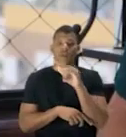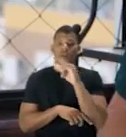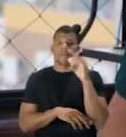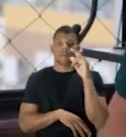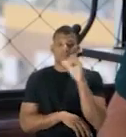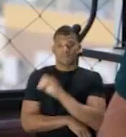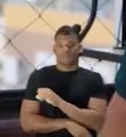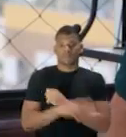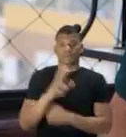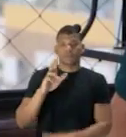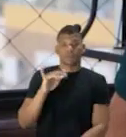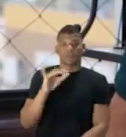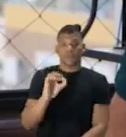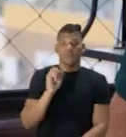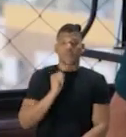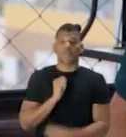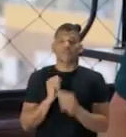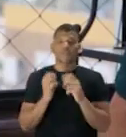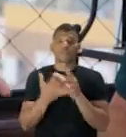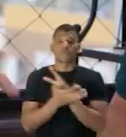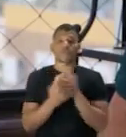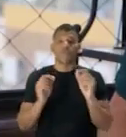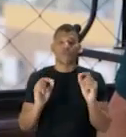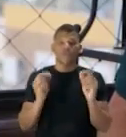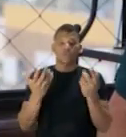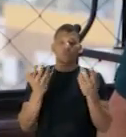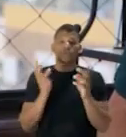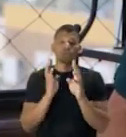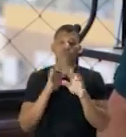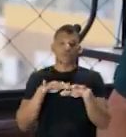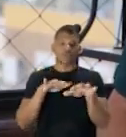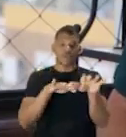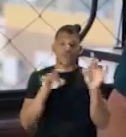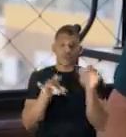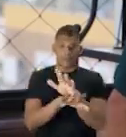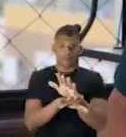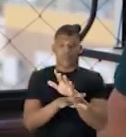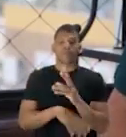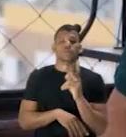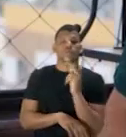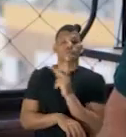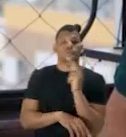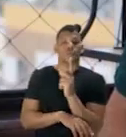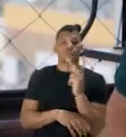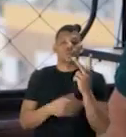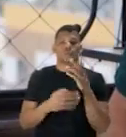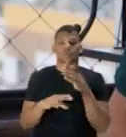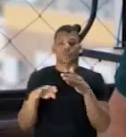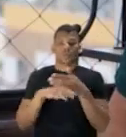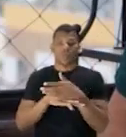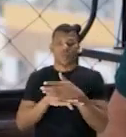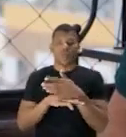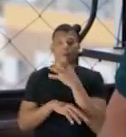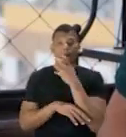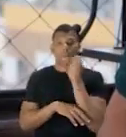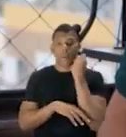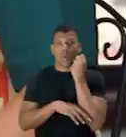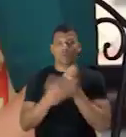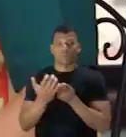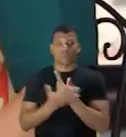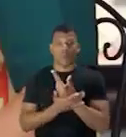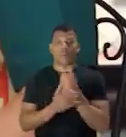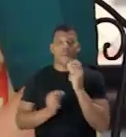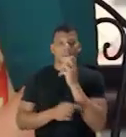lá em Copacabana, no Rio. E aí acabou o desfile e tal. Eles entraram numa confeitaria. Minha mãe, naturalmente, para comprar